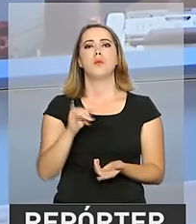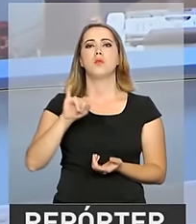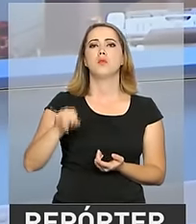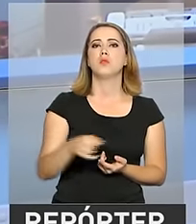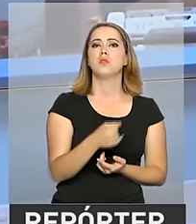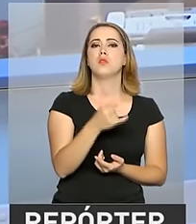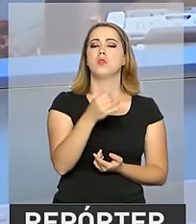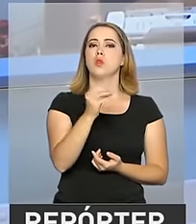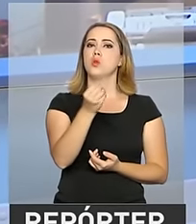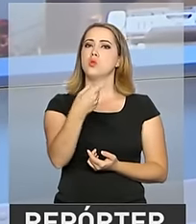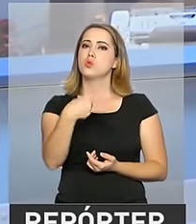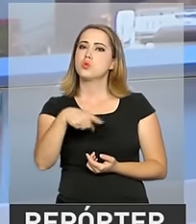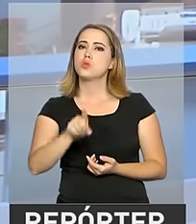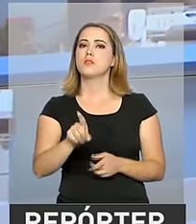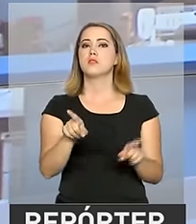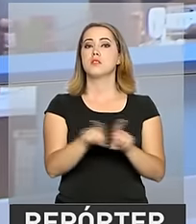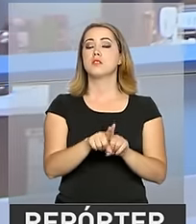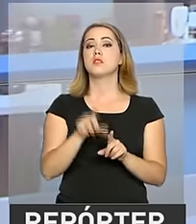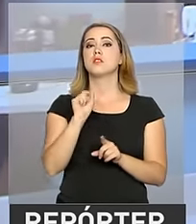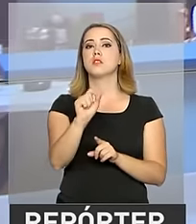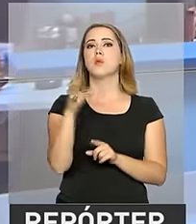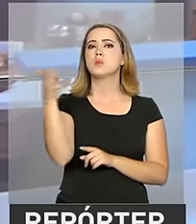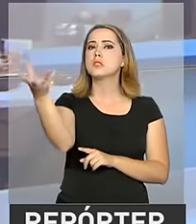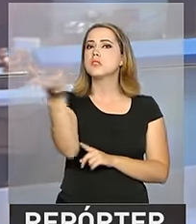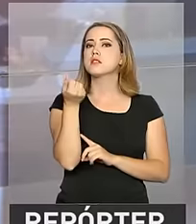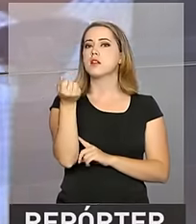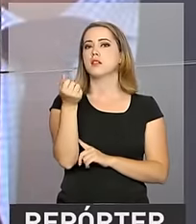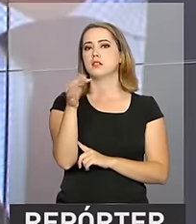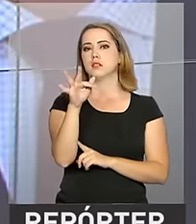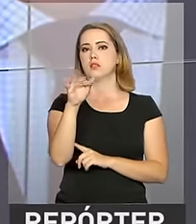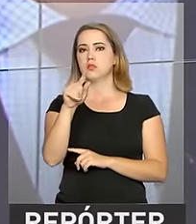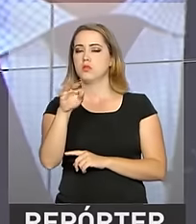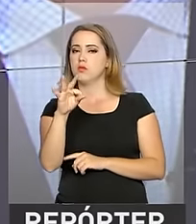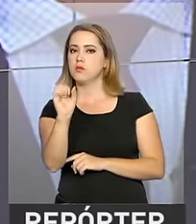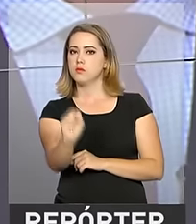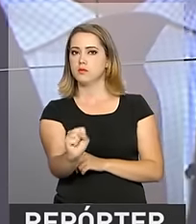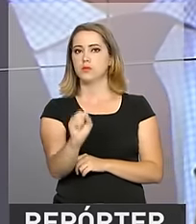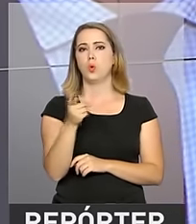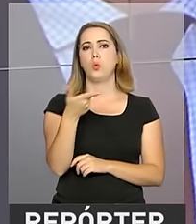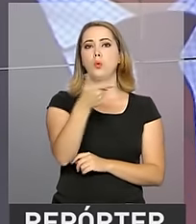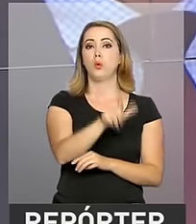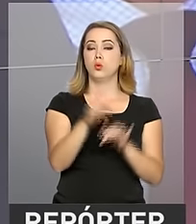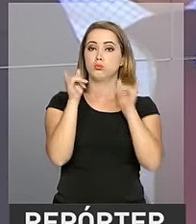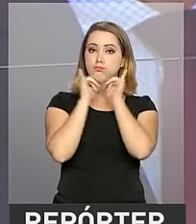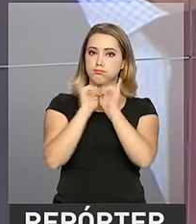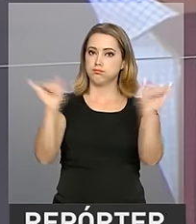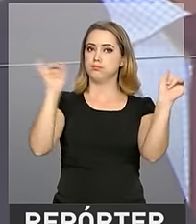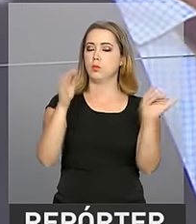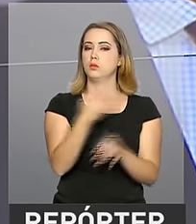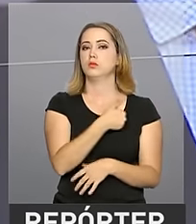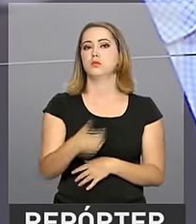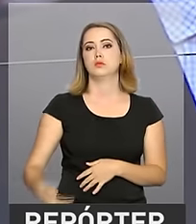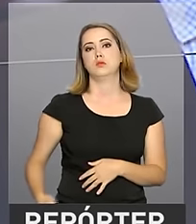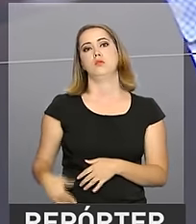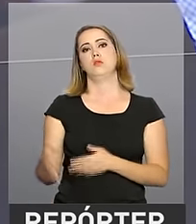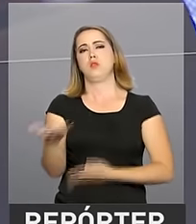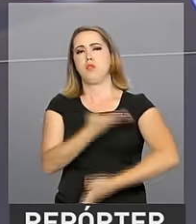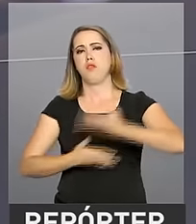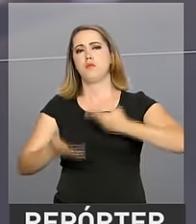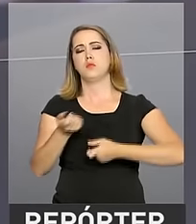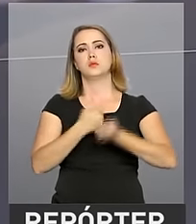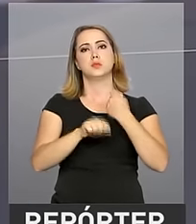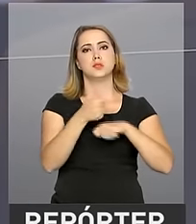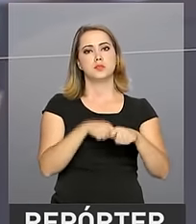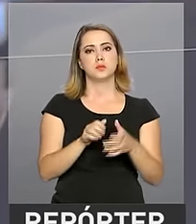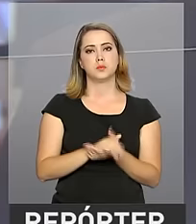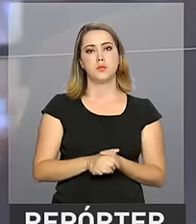repórter José Luiz sobre os saques de contas inativas do FGTS, uma outra medida anunciada pelo governo que deve movimentar a